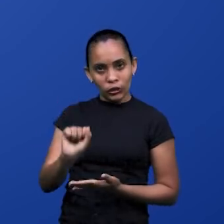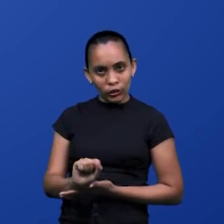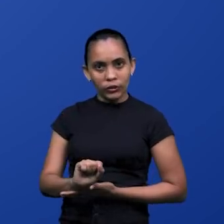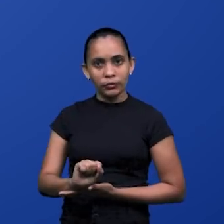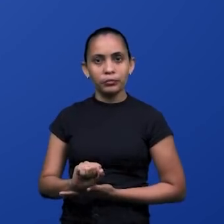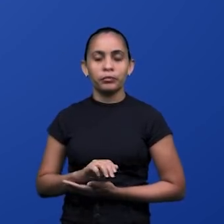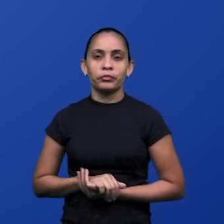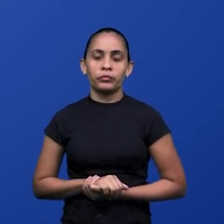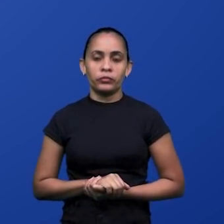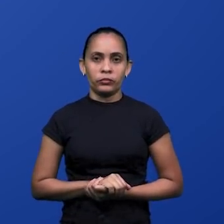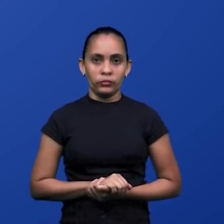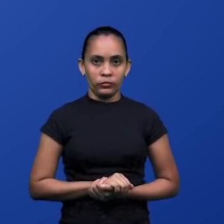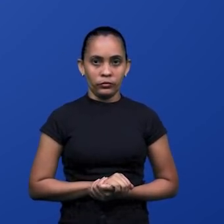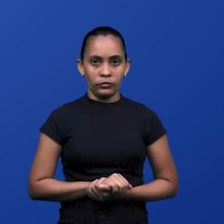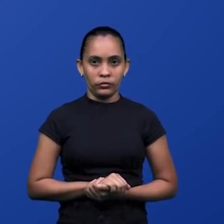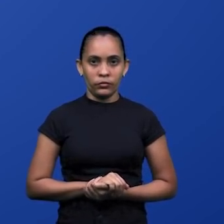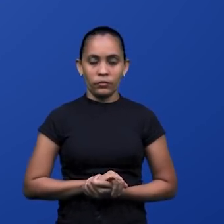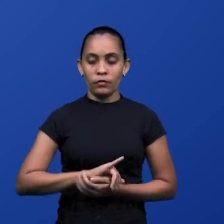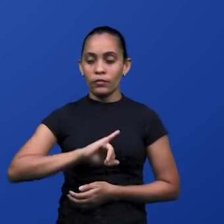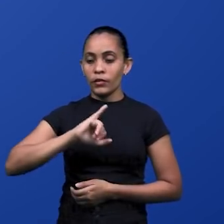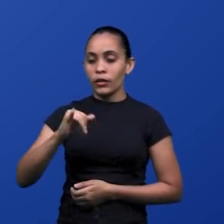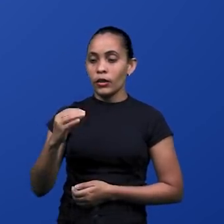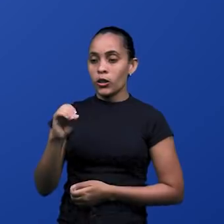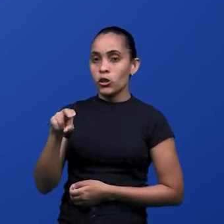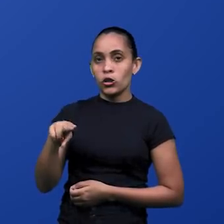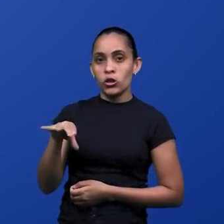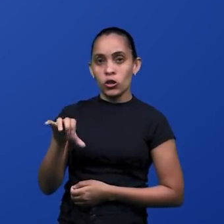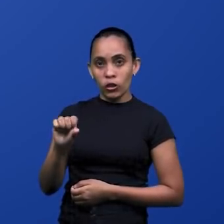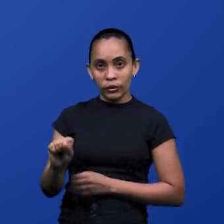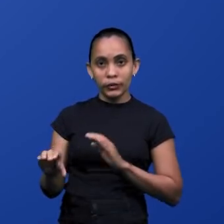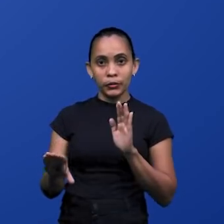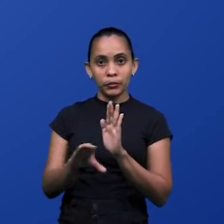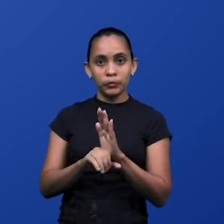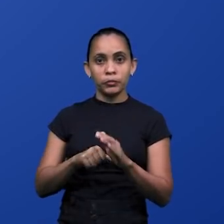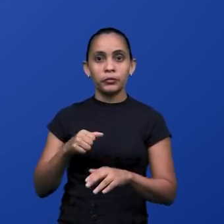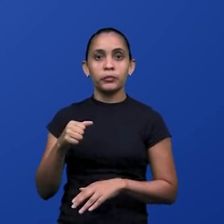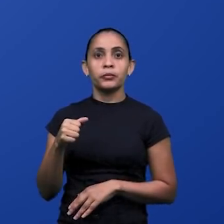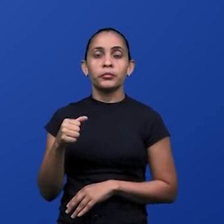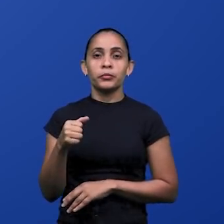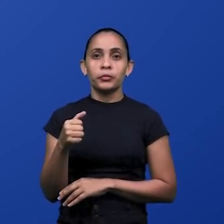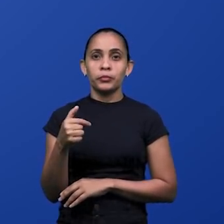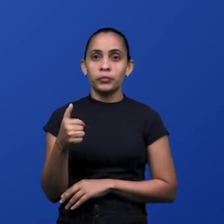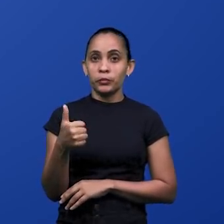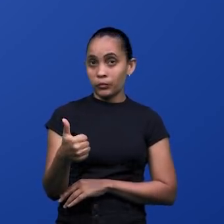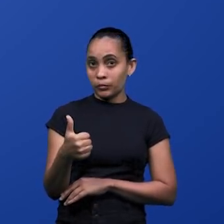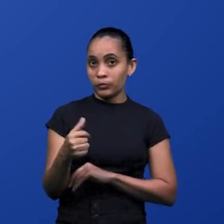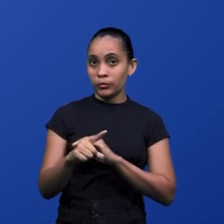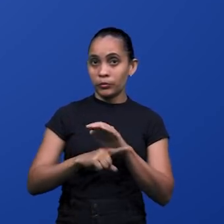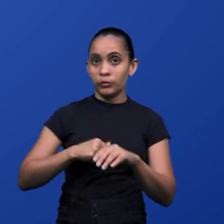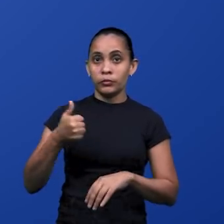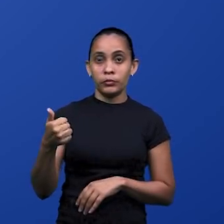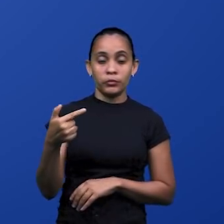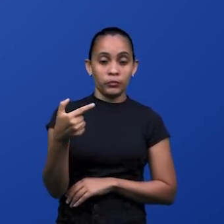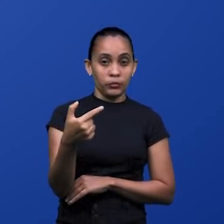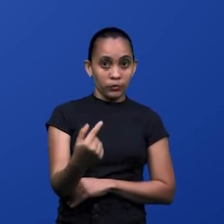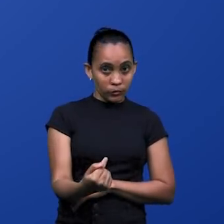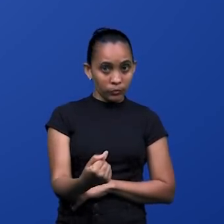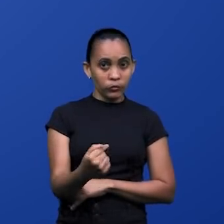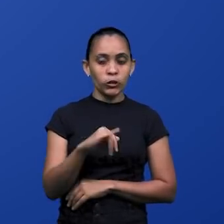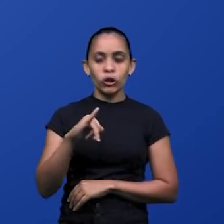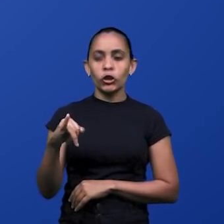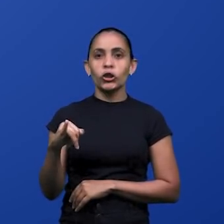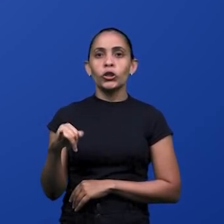de Jonas, capítulo 1, verso 17, que nos diz: E esteve Jonas 3 dias e